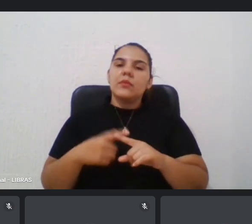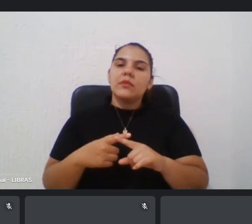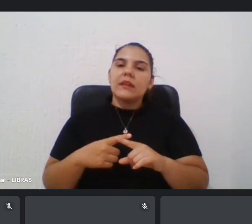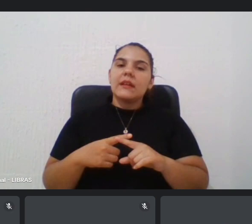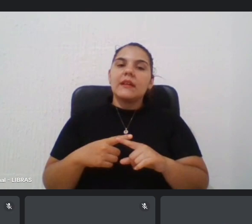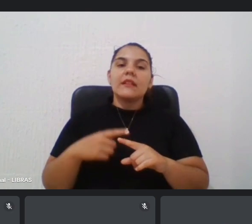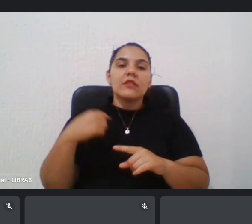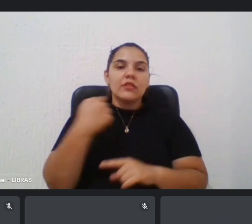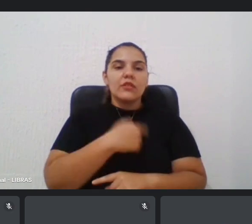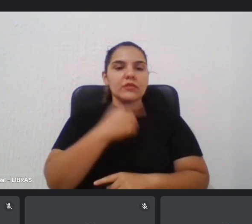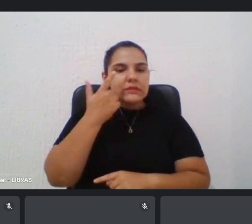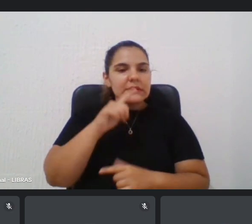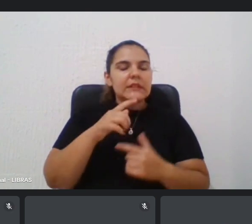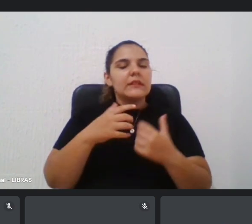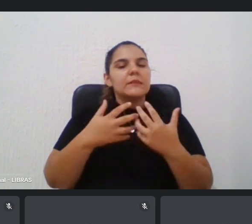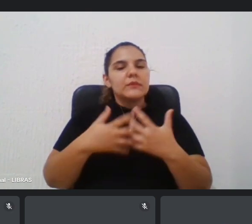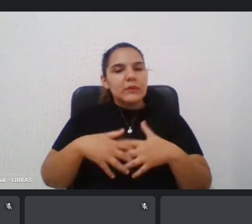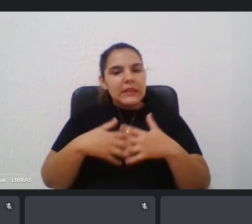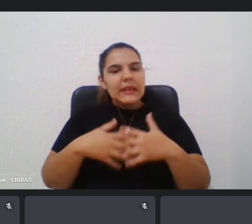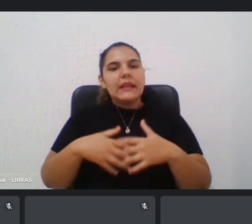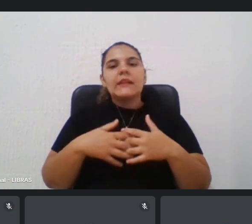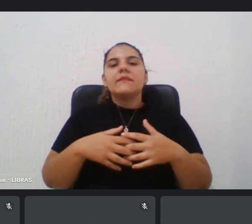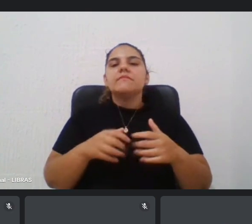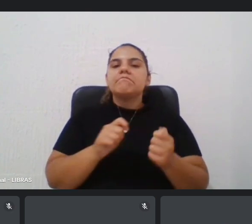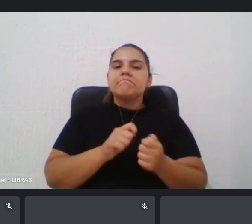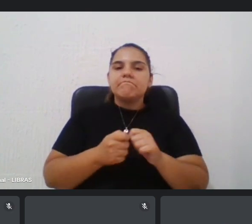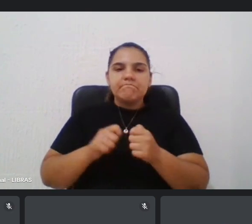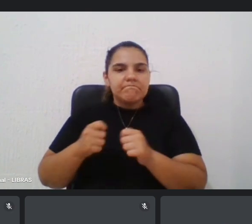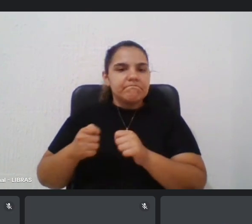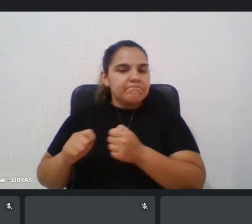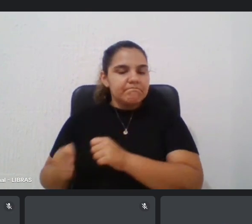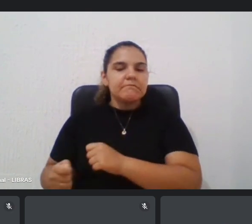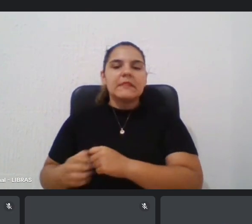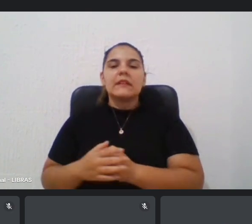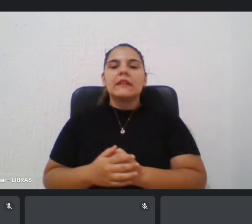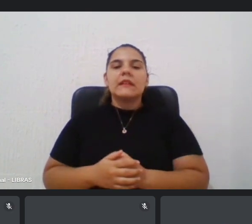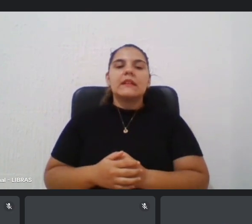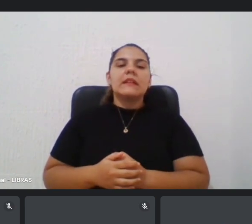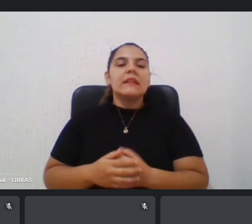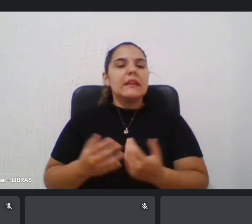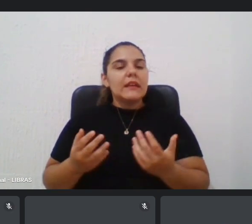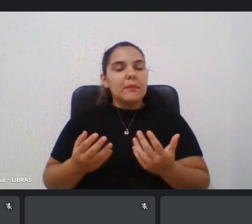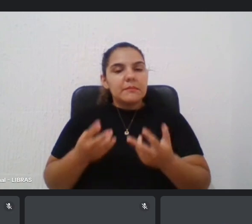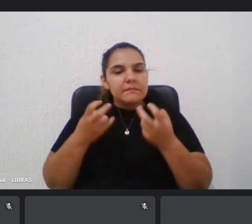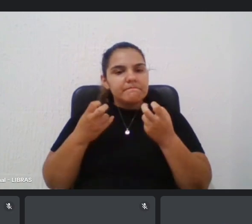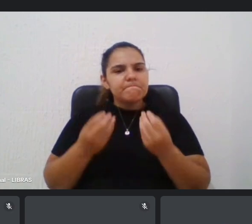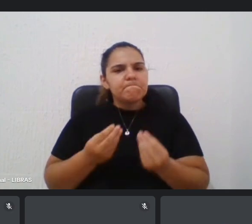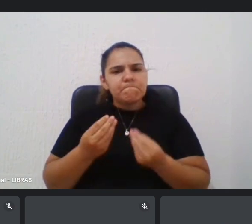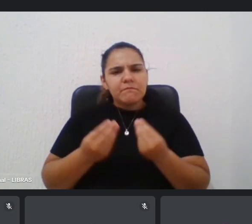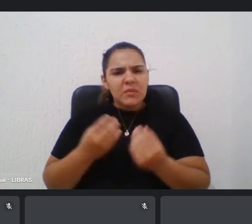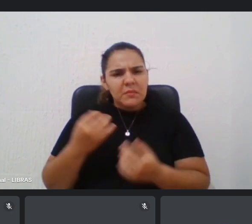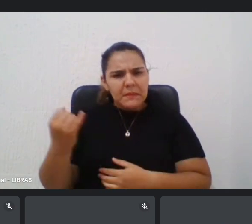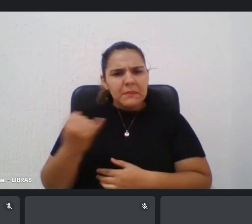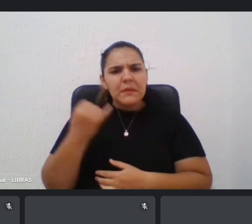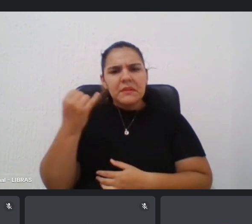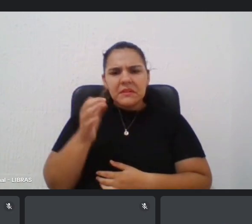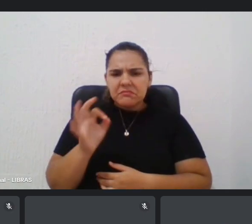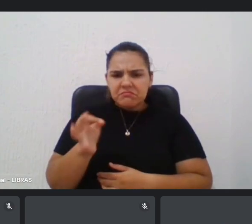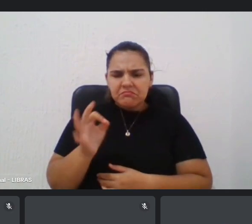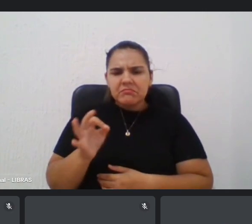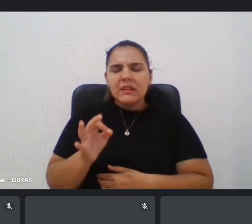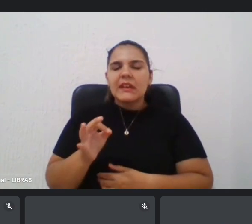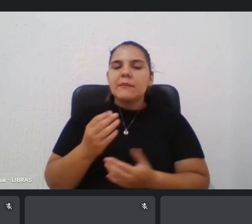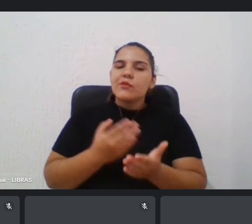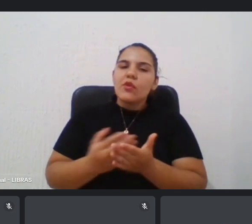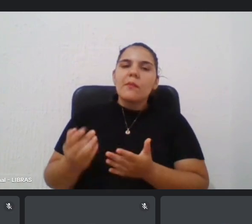aula era à noite também. E o quanto tudo isso era importante. E no começo mesmo, esse diálogo que a gente tinha com ele e ajudá